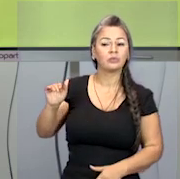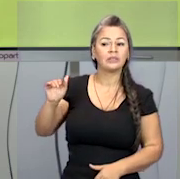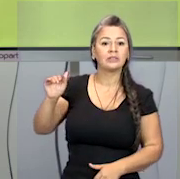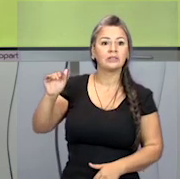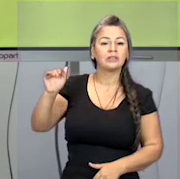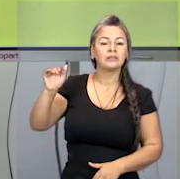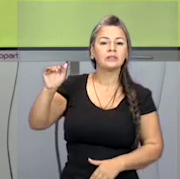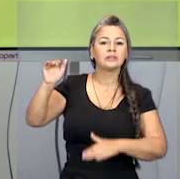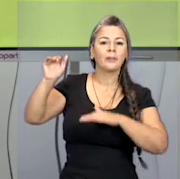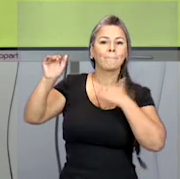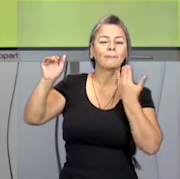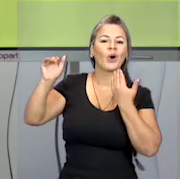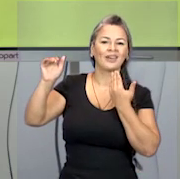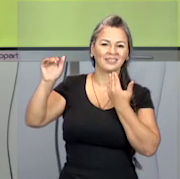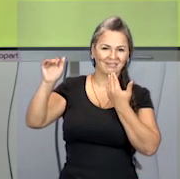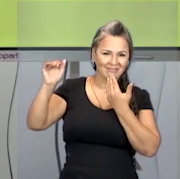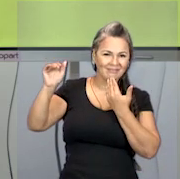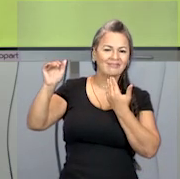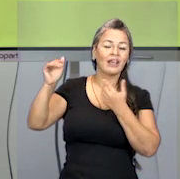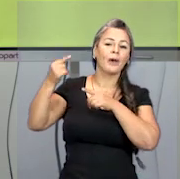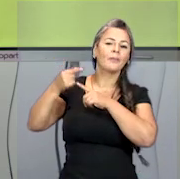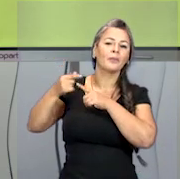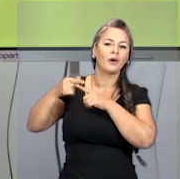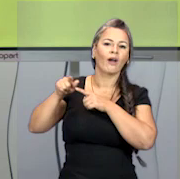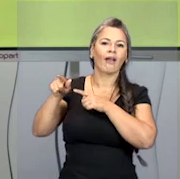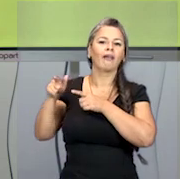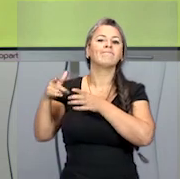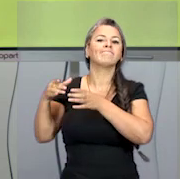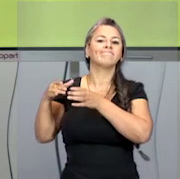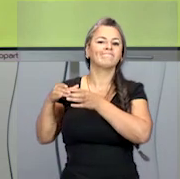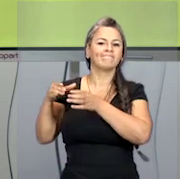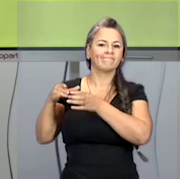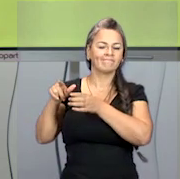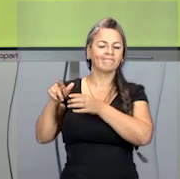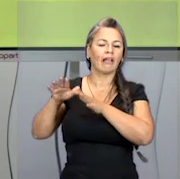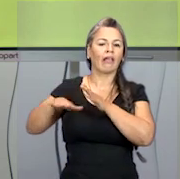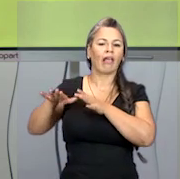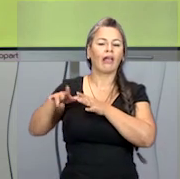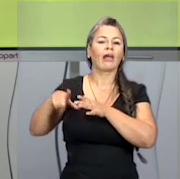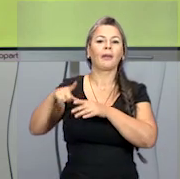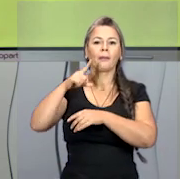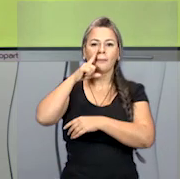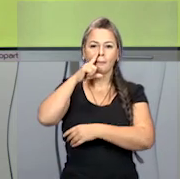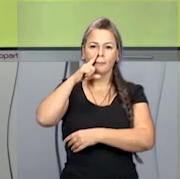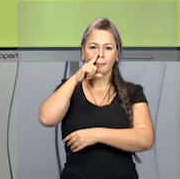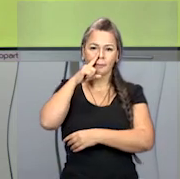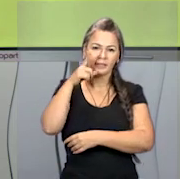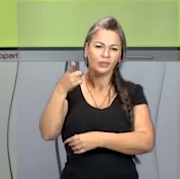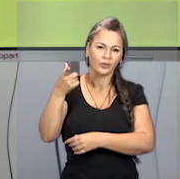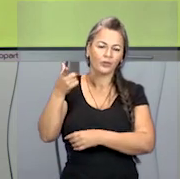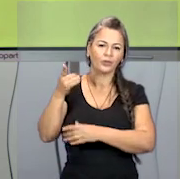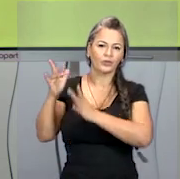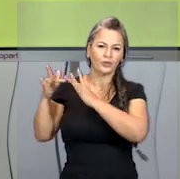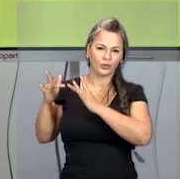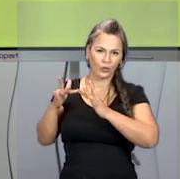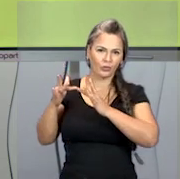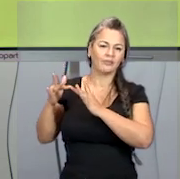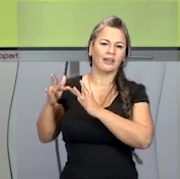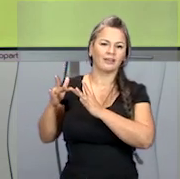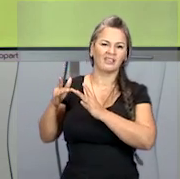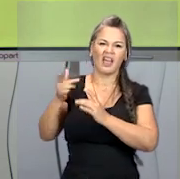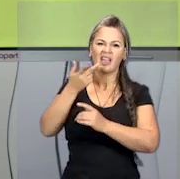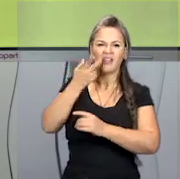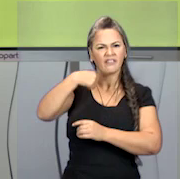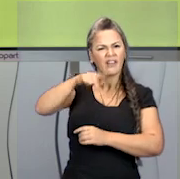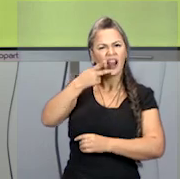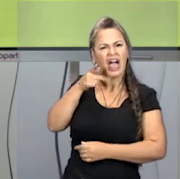dessa escolha. Então, nós não podemos reduzir as escolhas dos indivíduos a ele foi pelo caminho